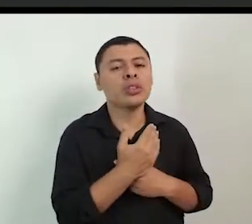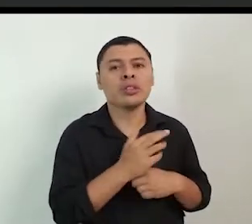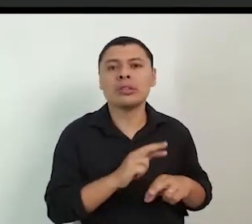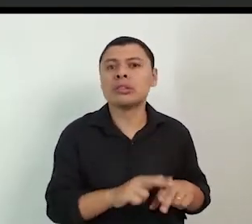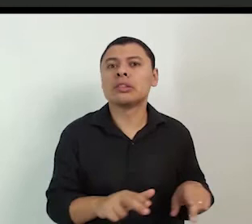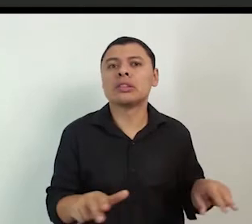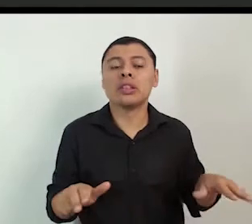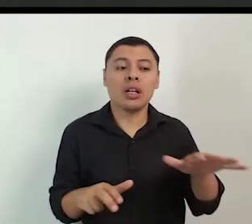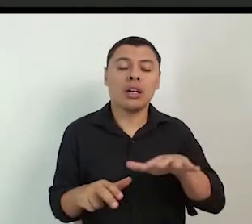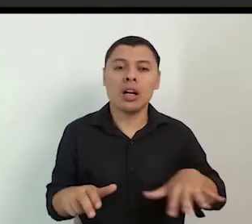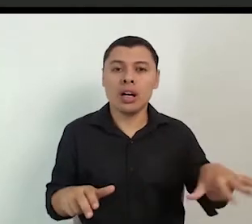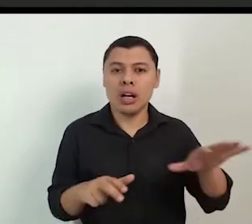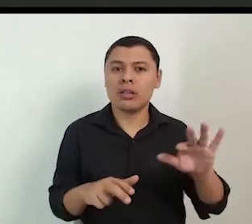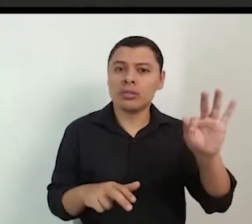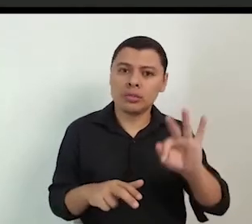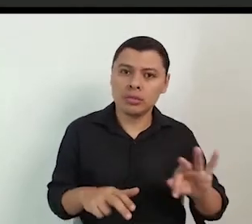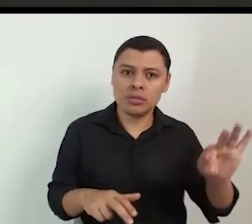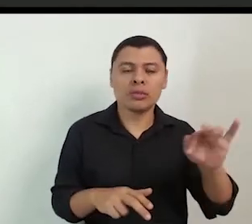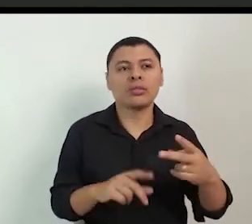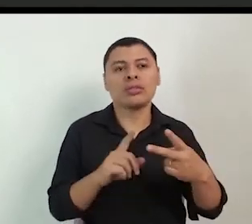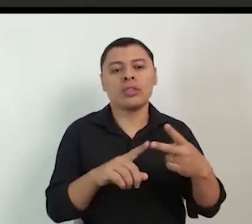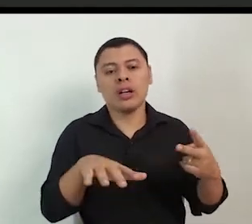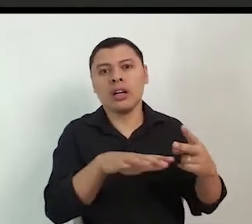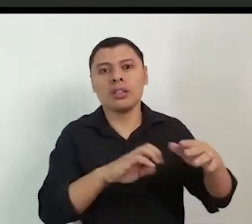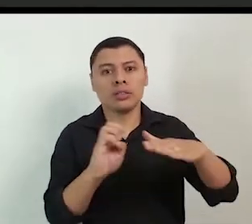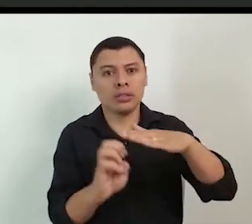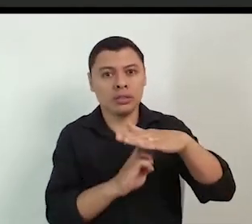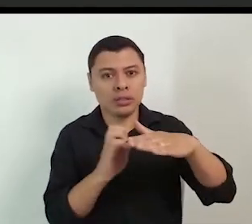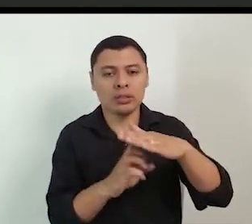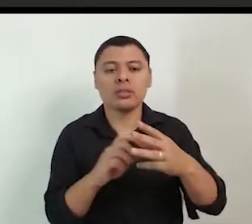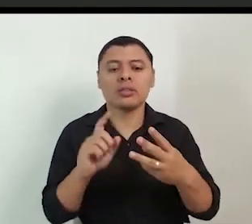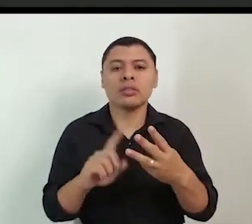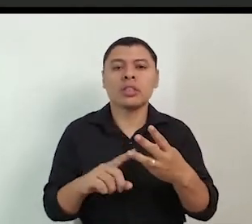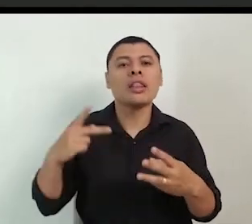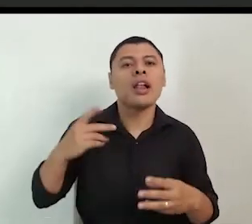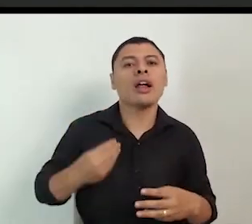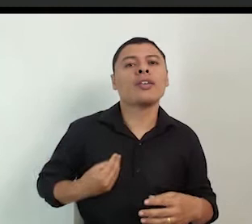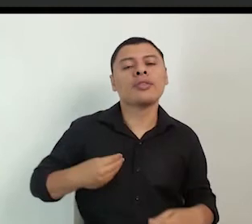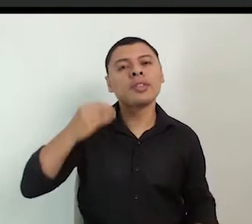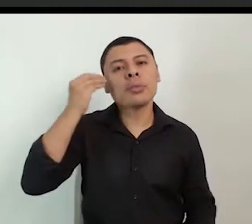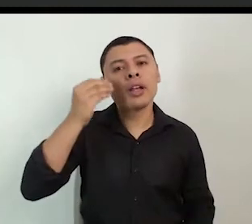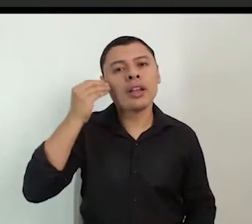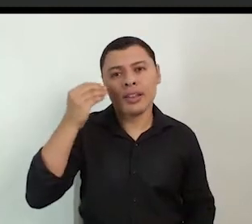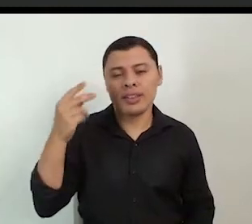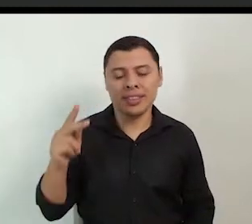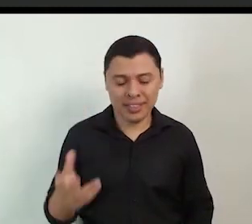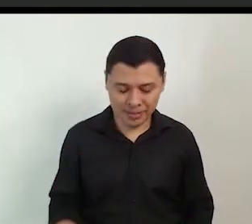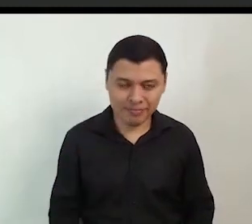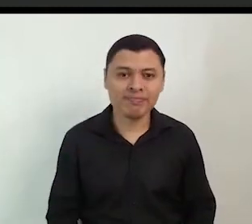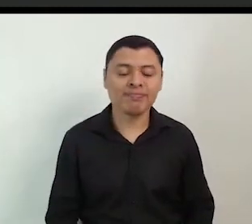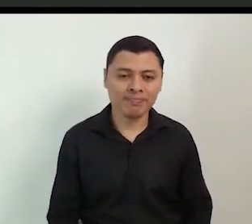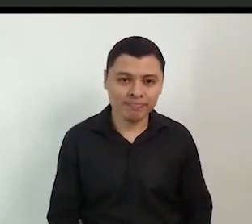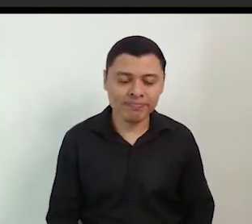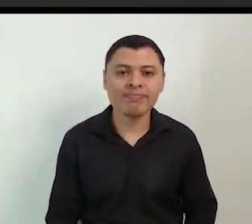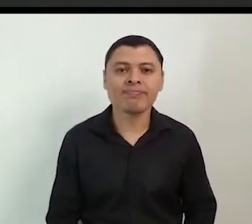área acadêmica, da área corporativa e das próprias vivências. Então,